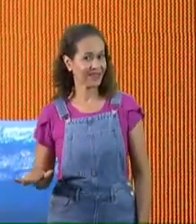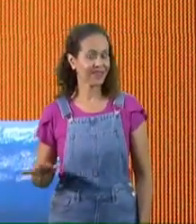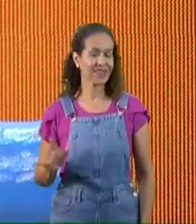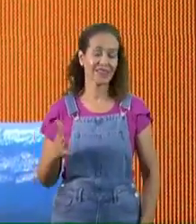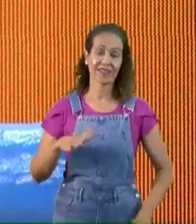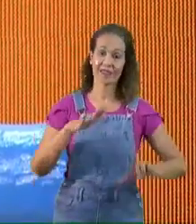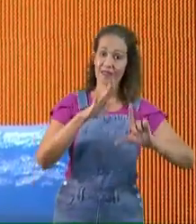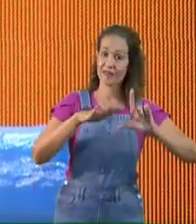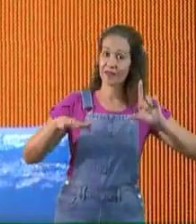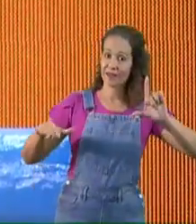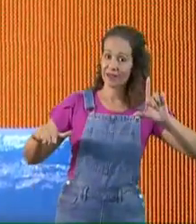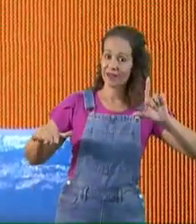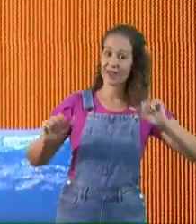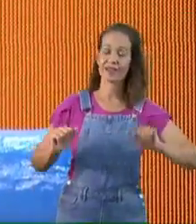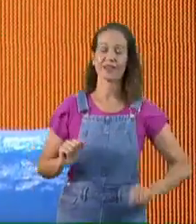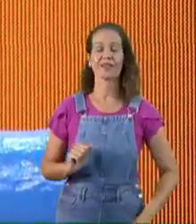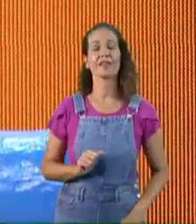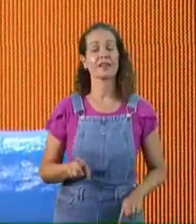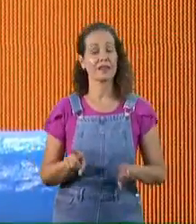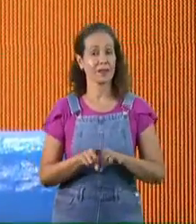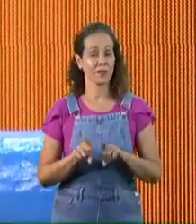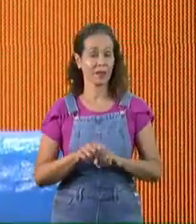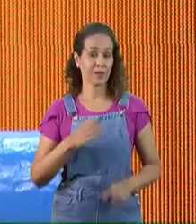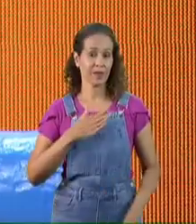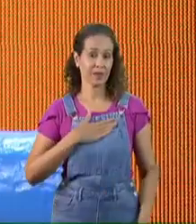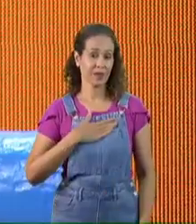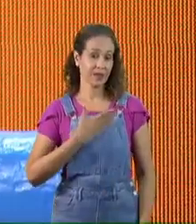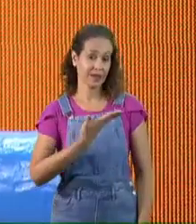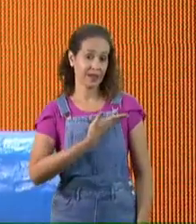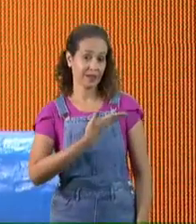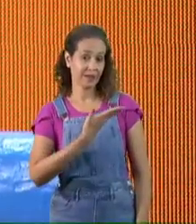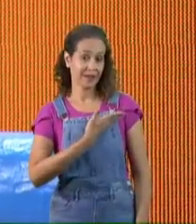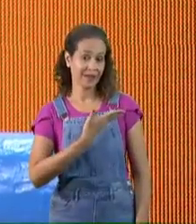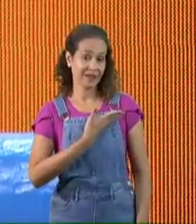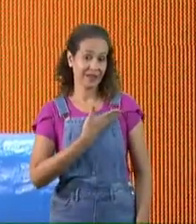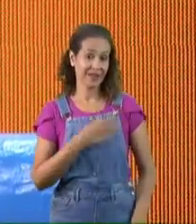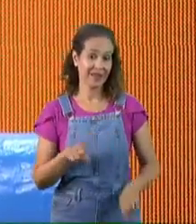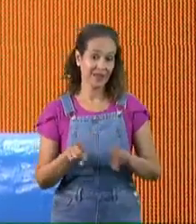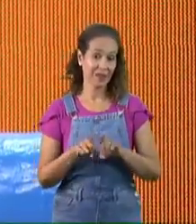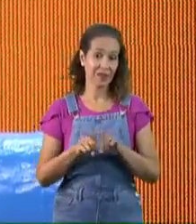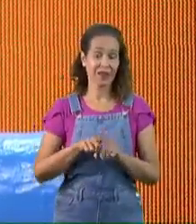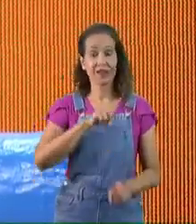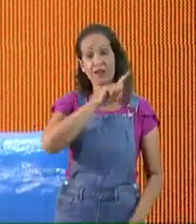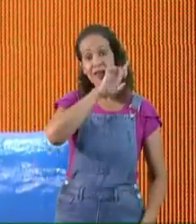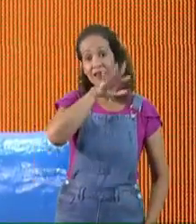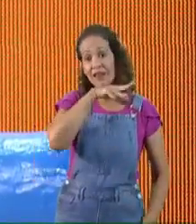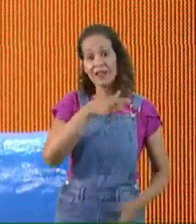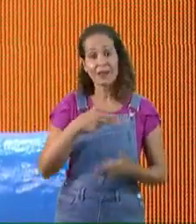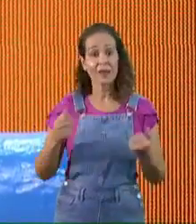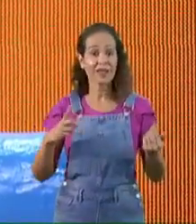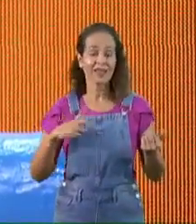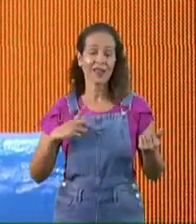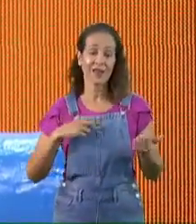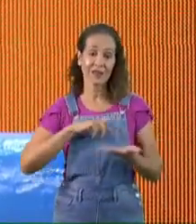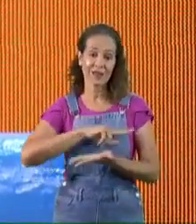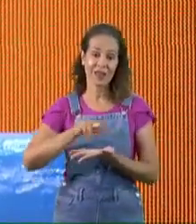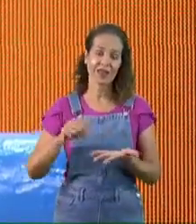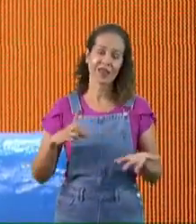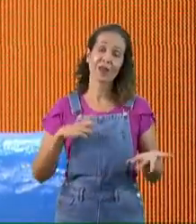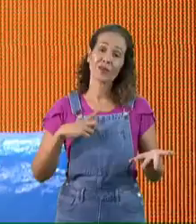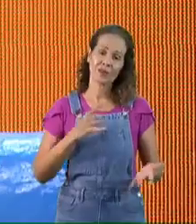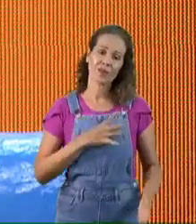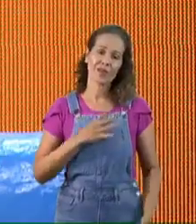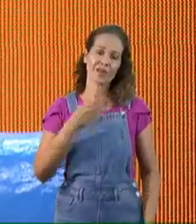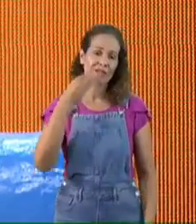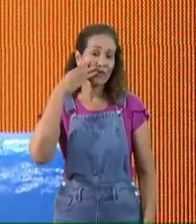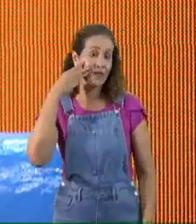aqui Play Kids, pelos meus amigos, pelos animais, que eu tenho muitos animais, tá, criança? Apesar de ter medo de gato,